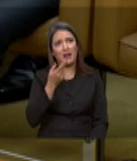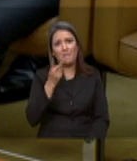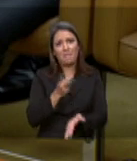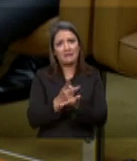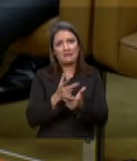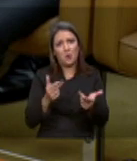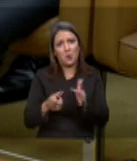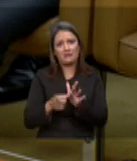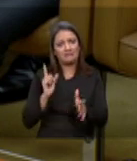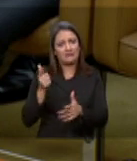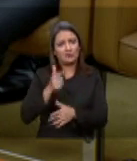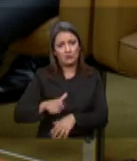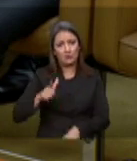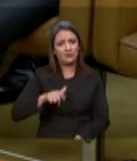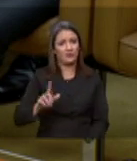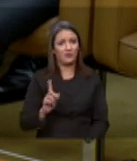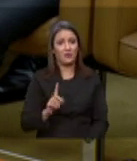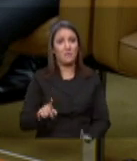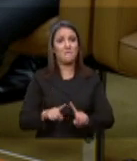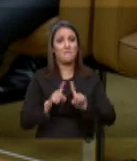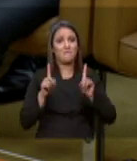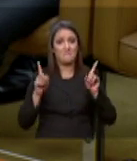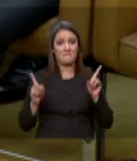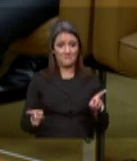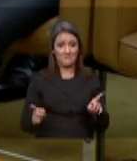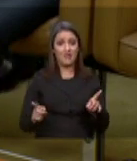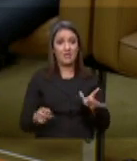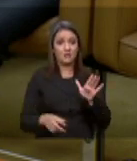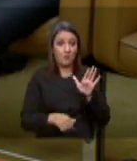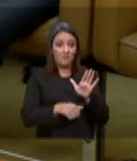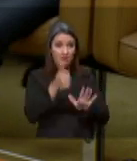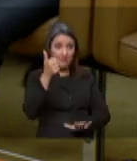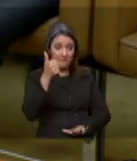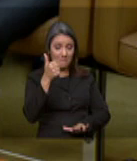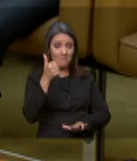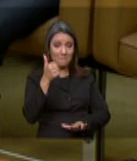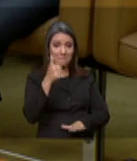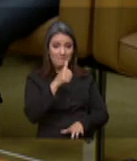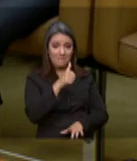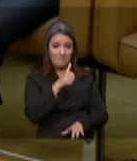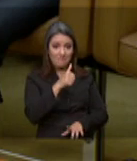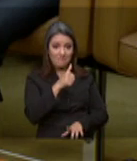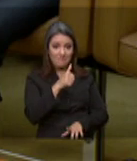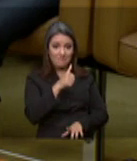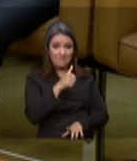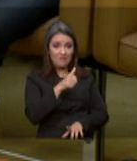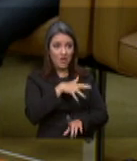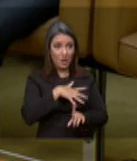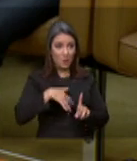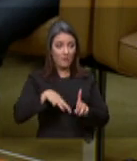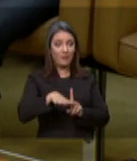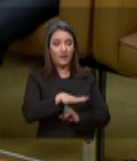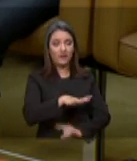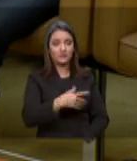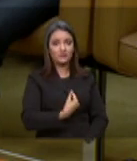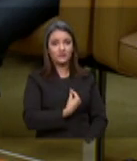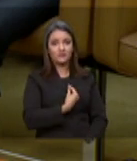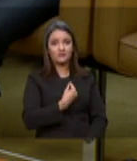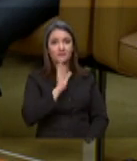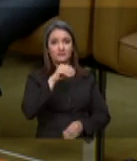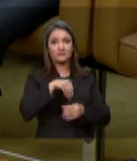repetitiva, mas o primeiro meio ambiente que o ser humano conhece é a barriga da sua mãe.